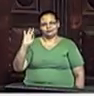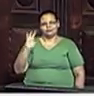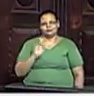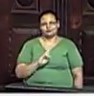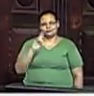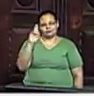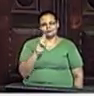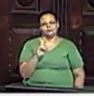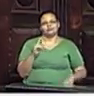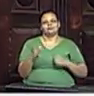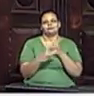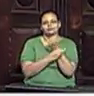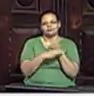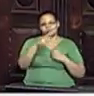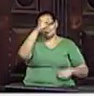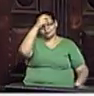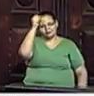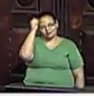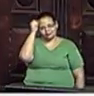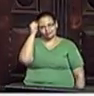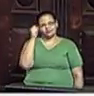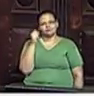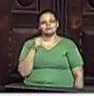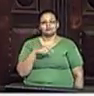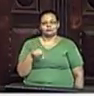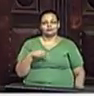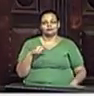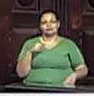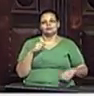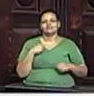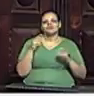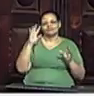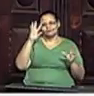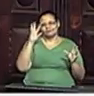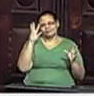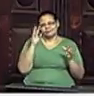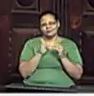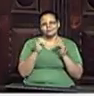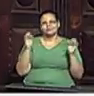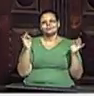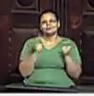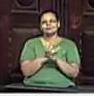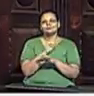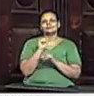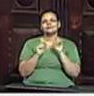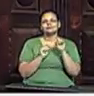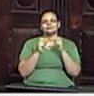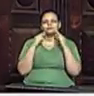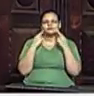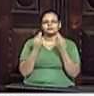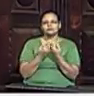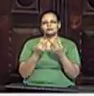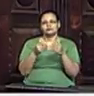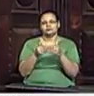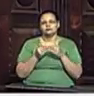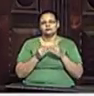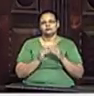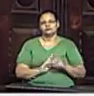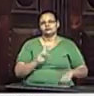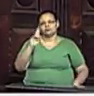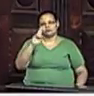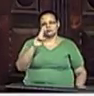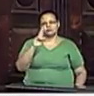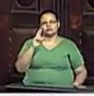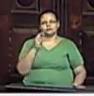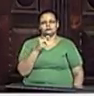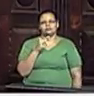Nacional de Segurança Pública. E tiramos como conclusão da reunião uma solicitação ao representante do